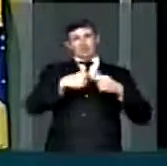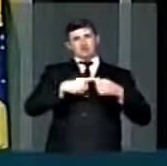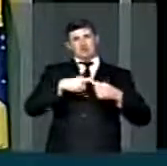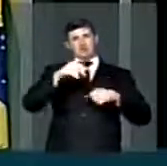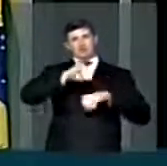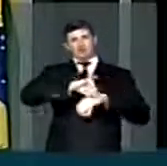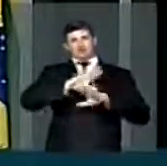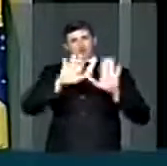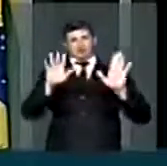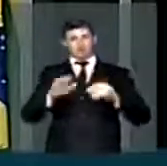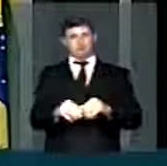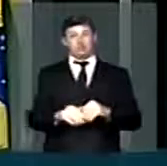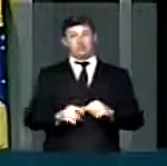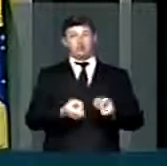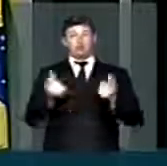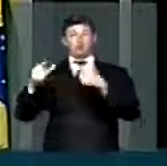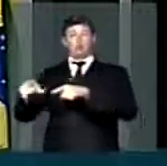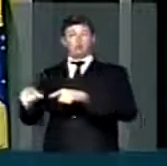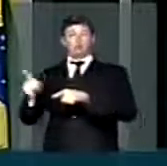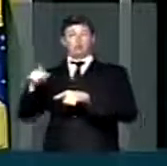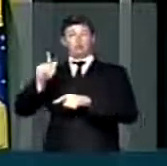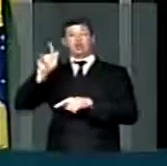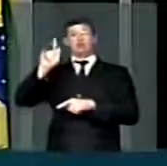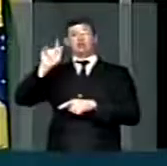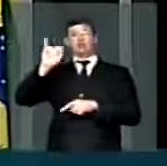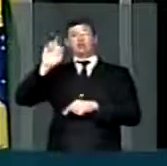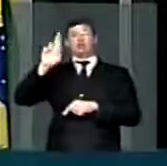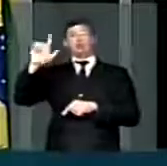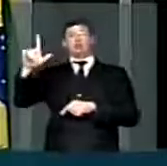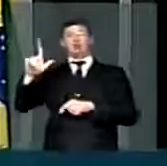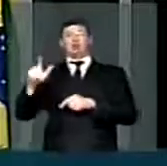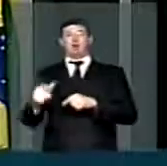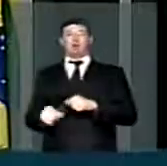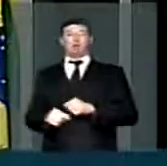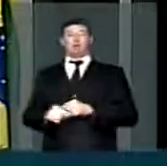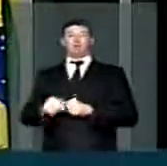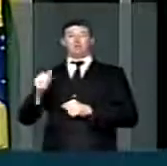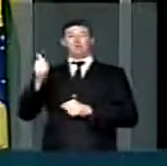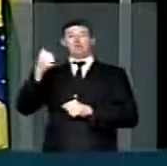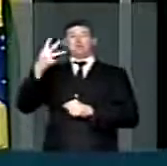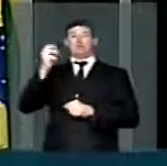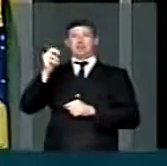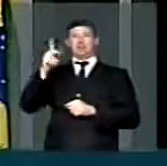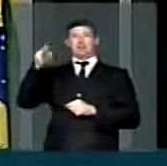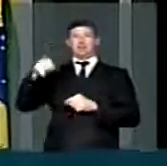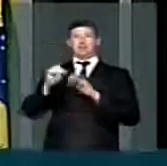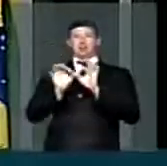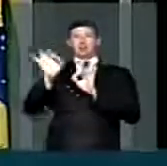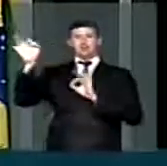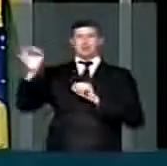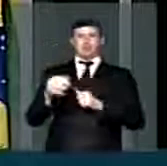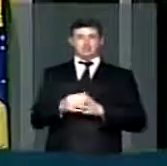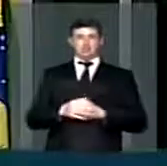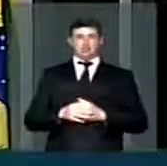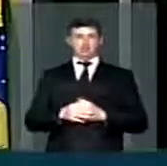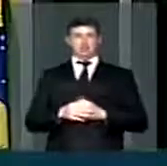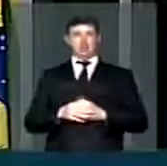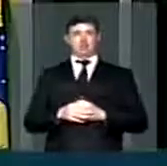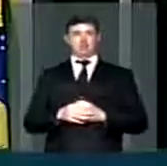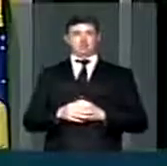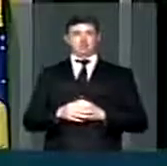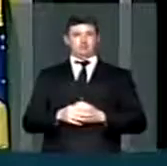Porto Velho, e a usina de Jirau, que fica a montante a uns 130 quilômetros acima. Há